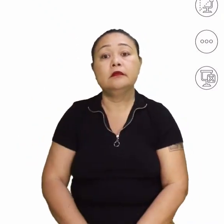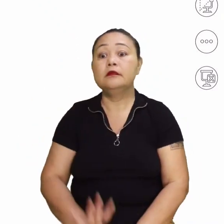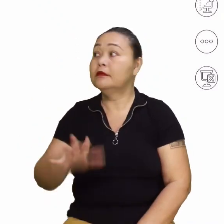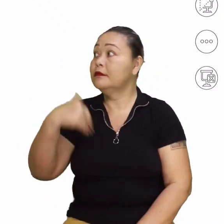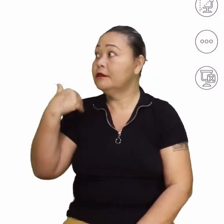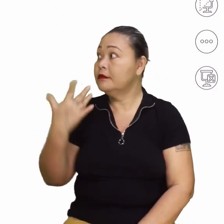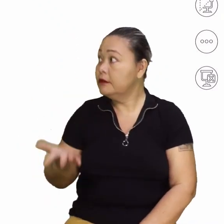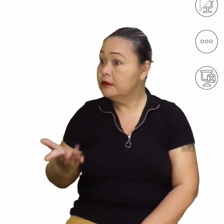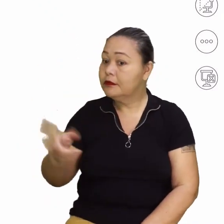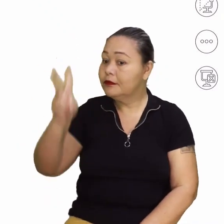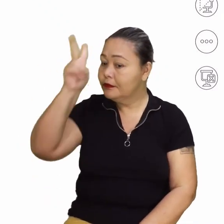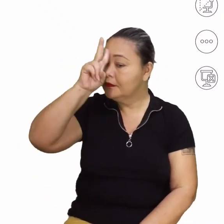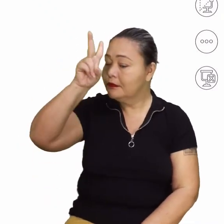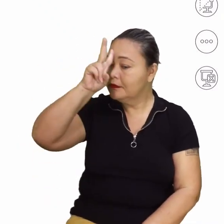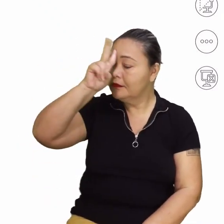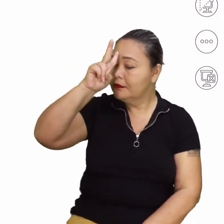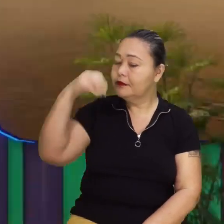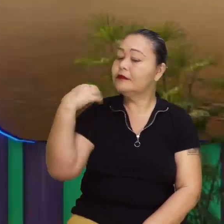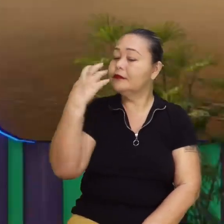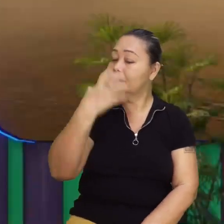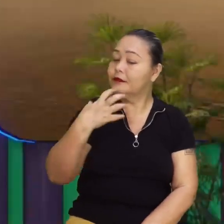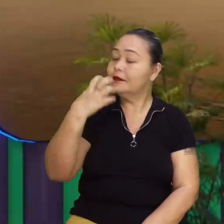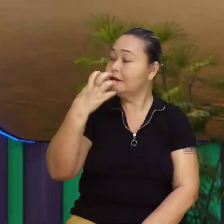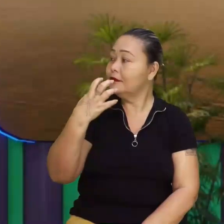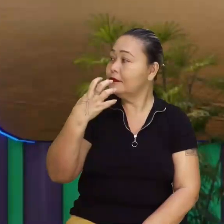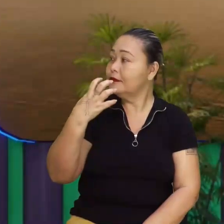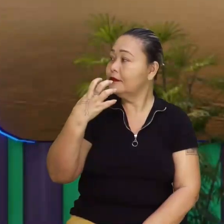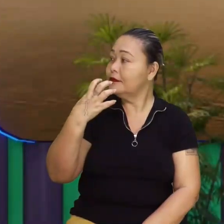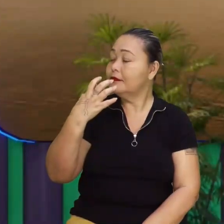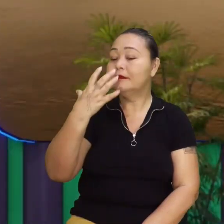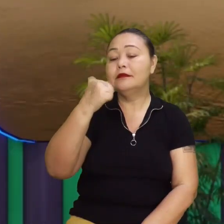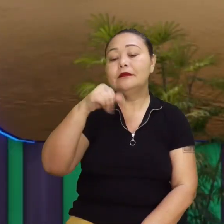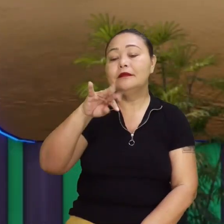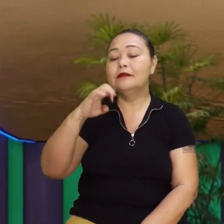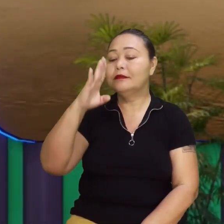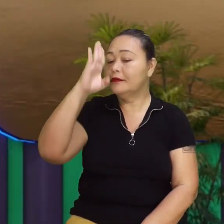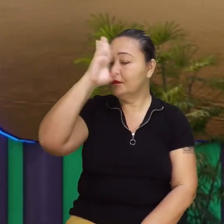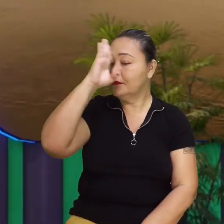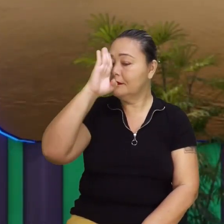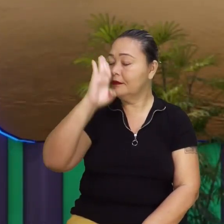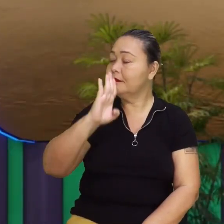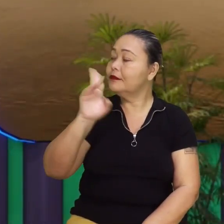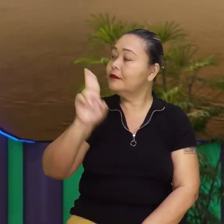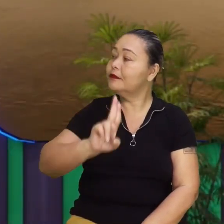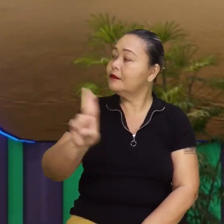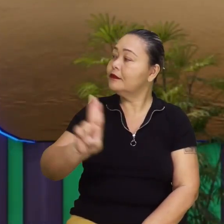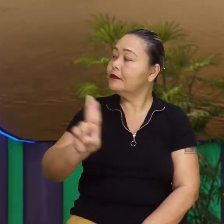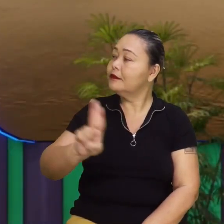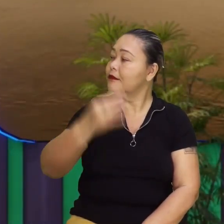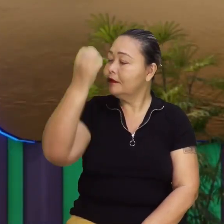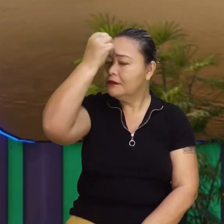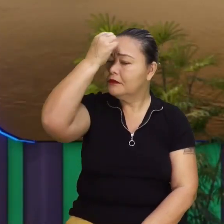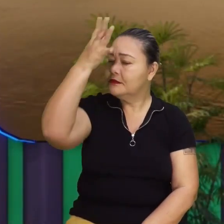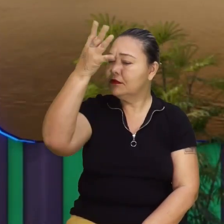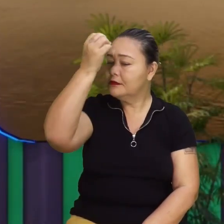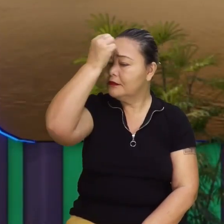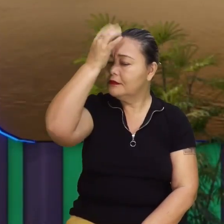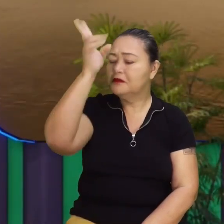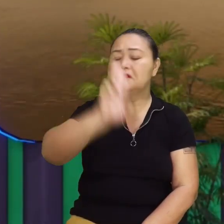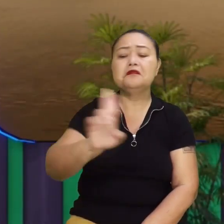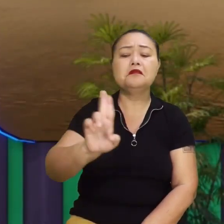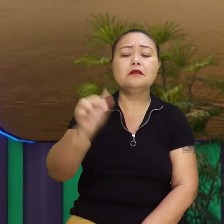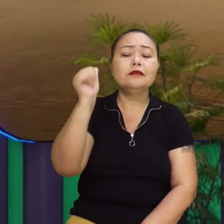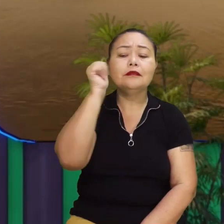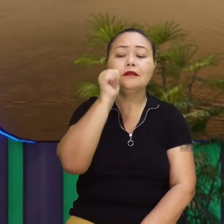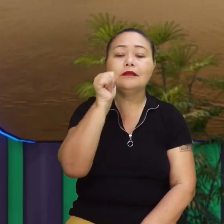Adelina Tu lembra que tem uma música de uma cantora brasileira chamada não lembro não lembro